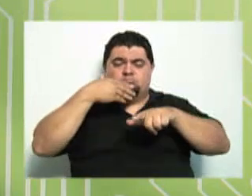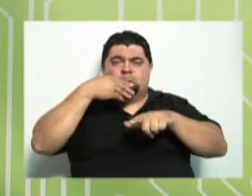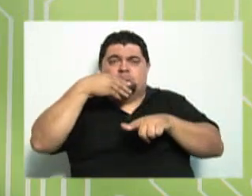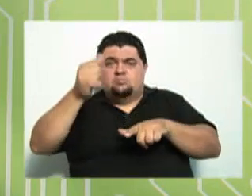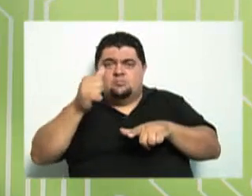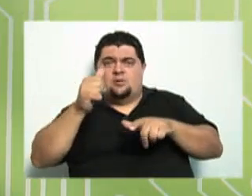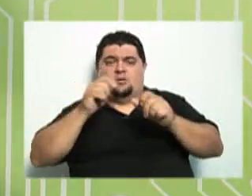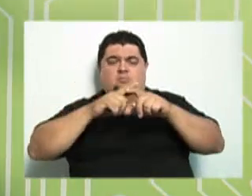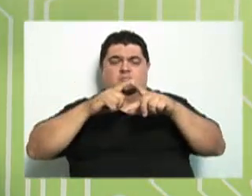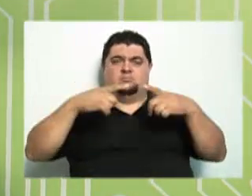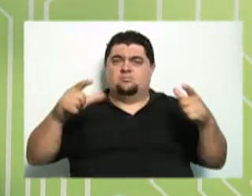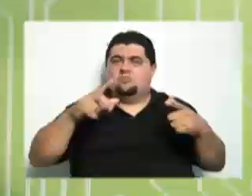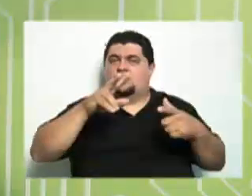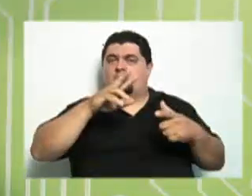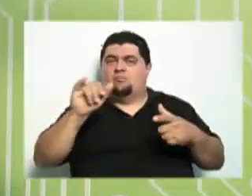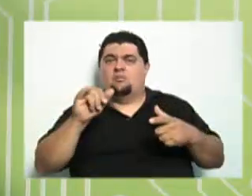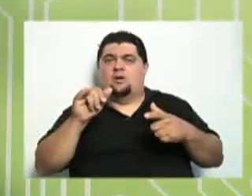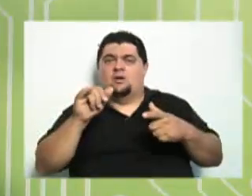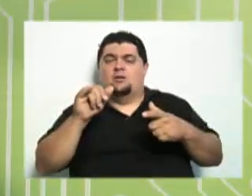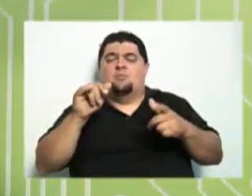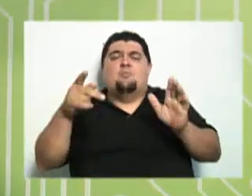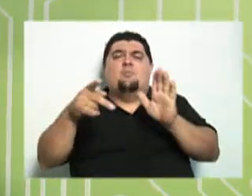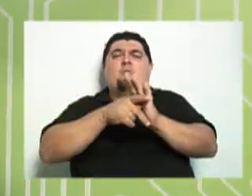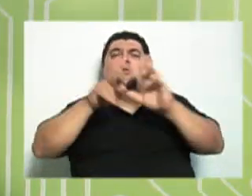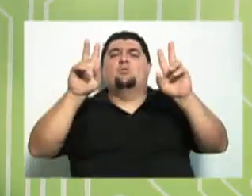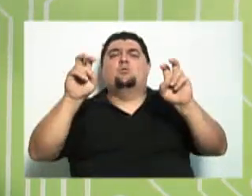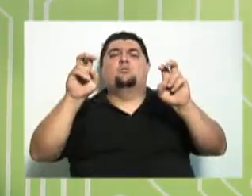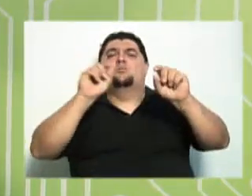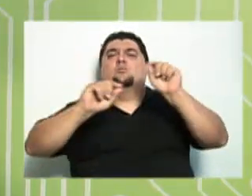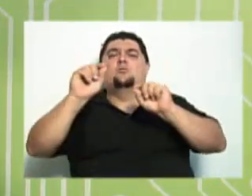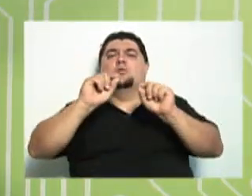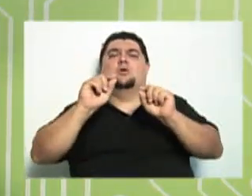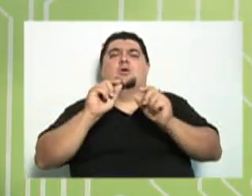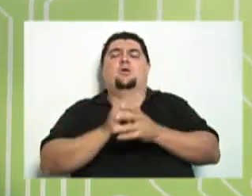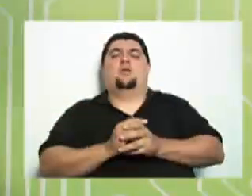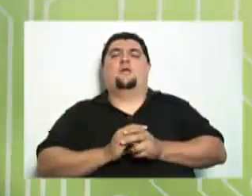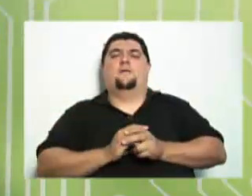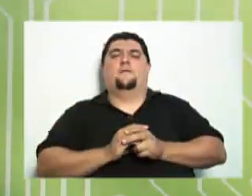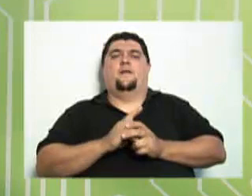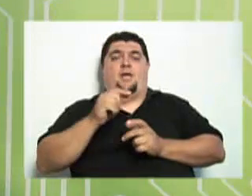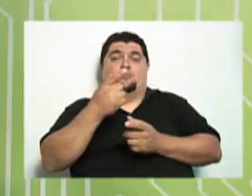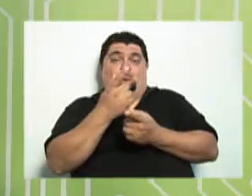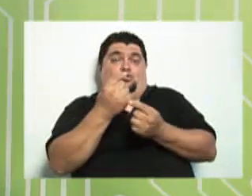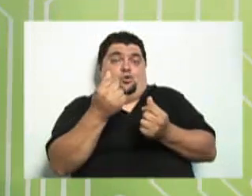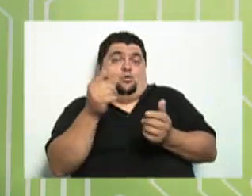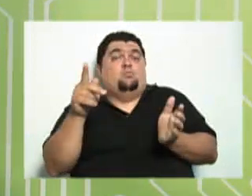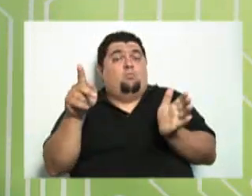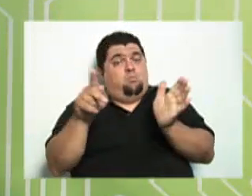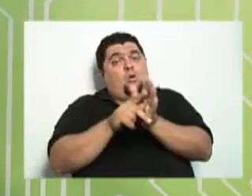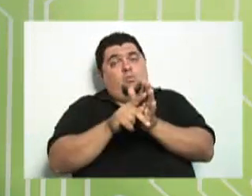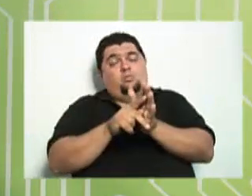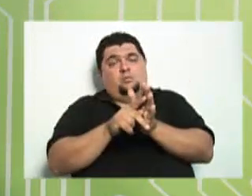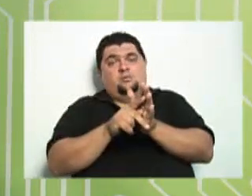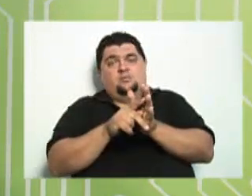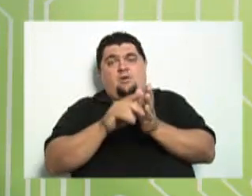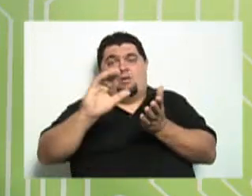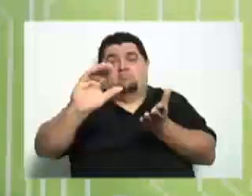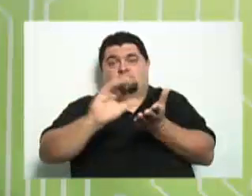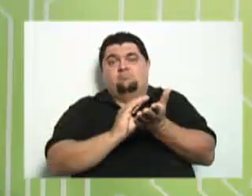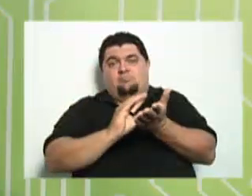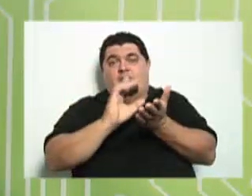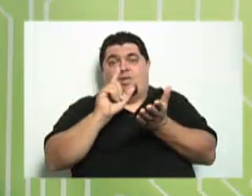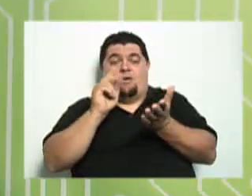fala de crescimento, a gente está muito ligado à questão da medição realmente em dinheiro. Né? Como a economia mede